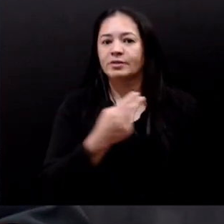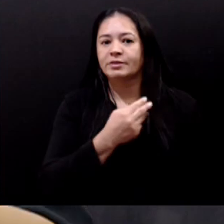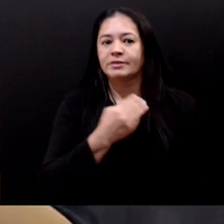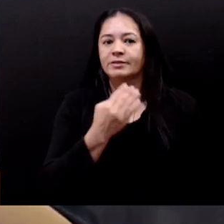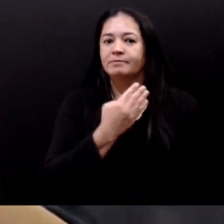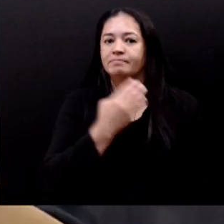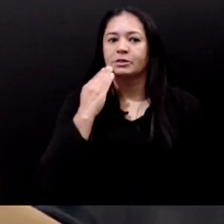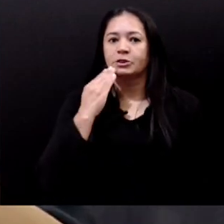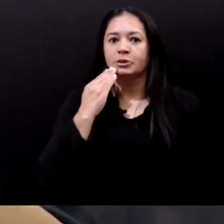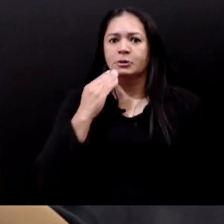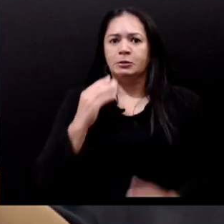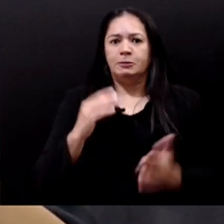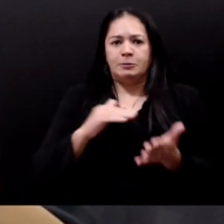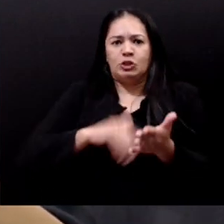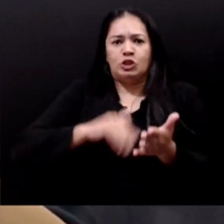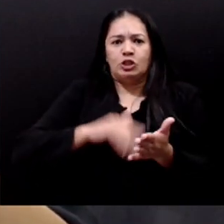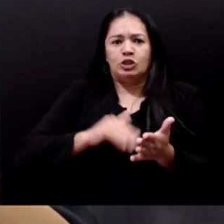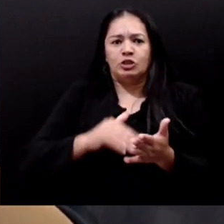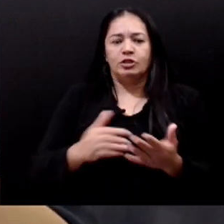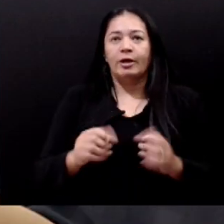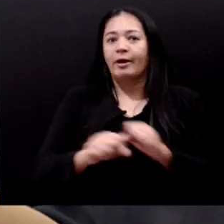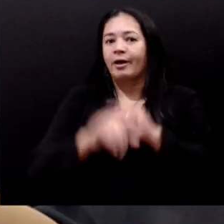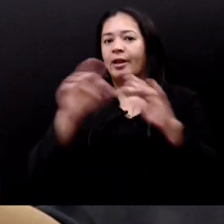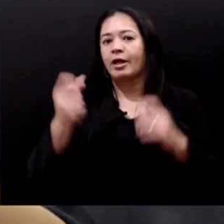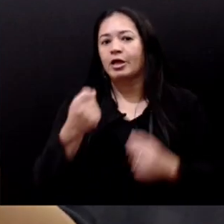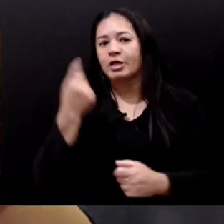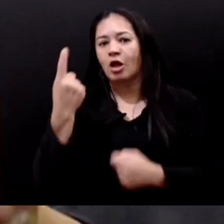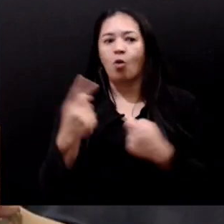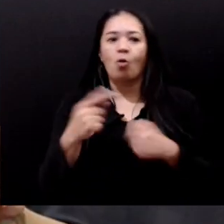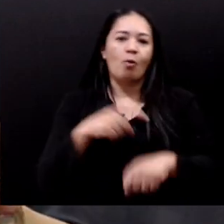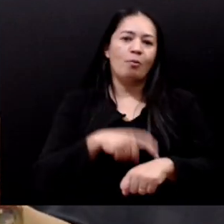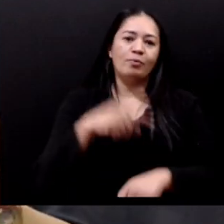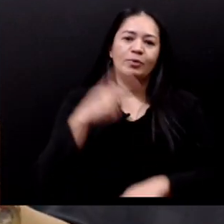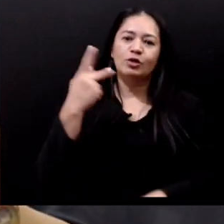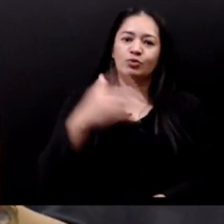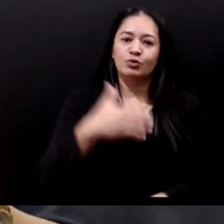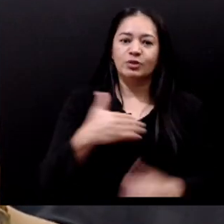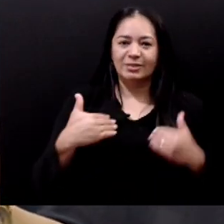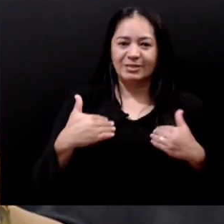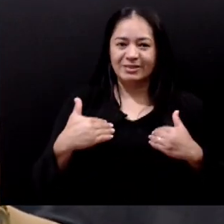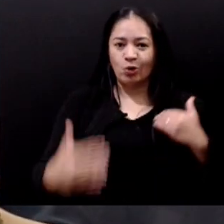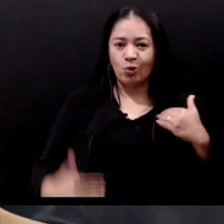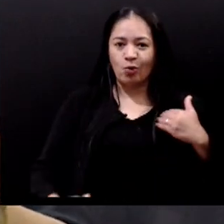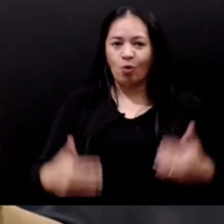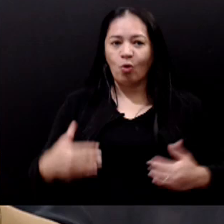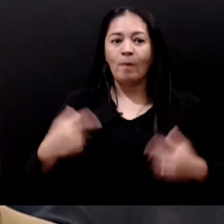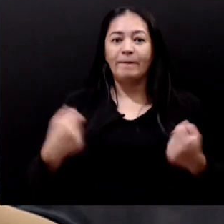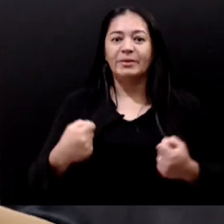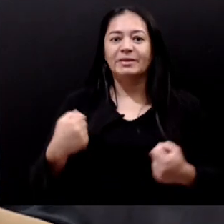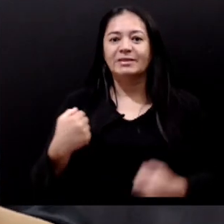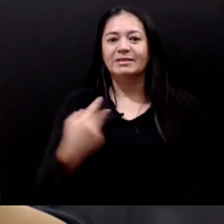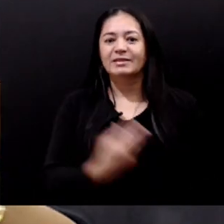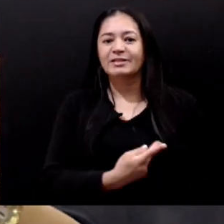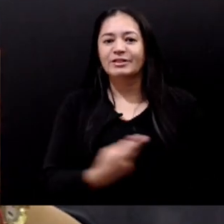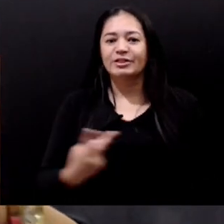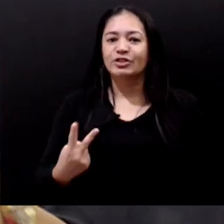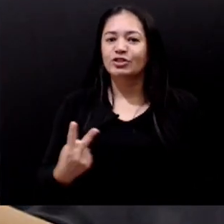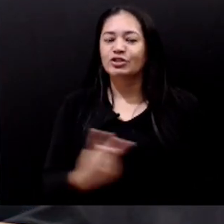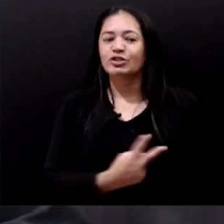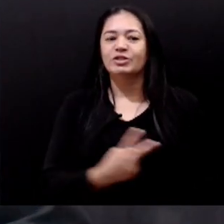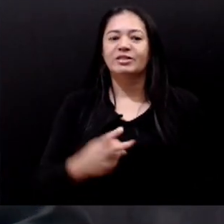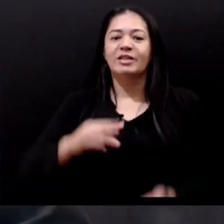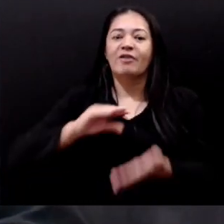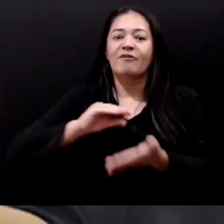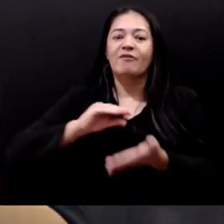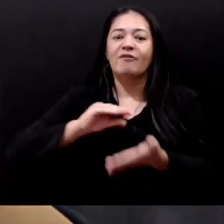e obviamente em algum ponto o seu corpo ele vai precisar dos nutrientes, vai faltar glicose no seu cérebro